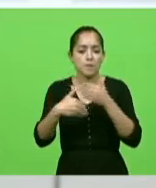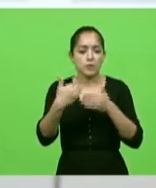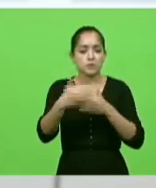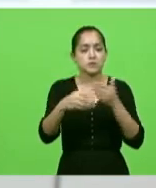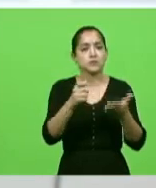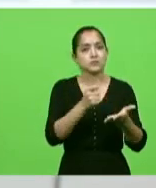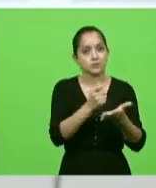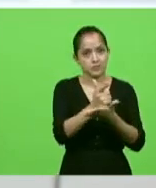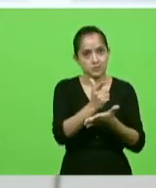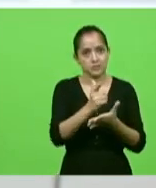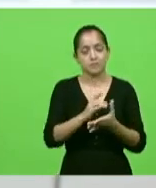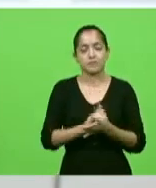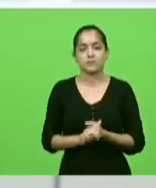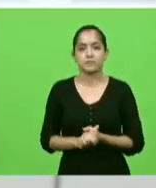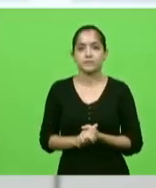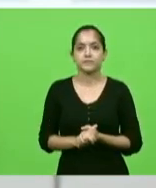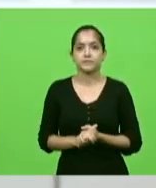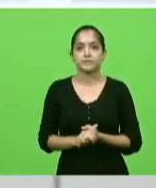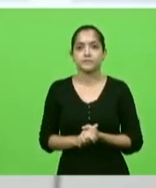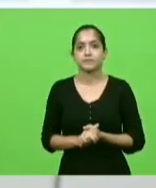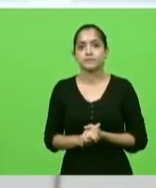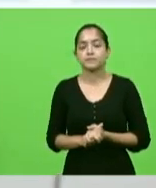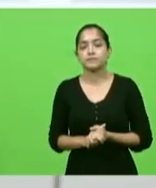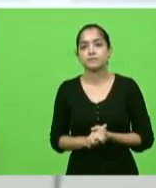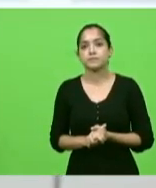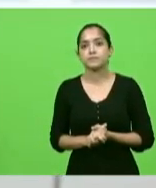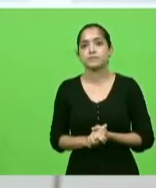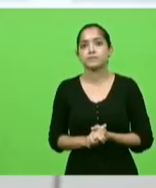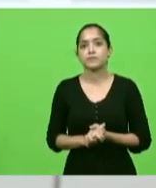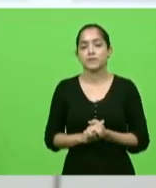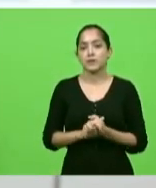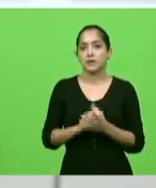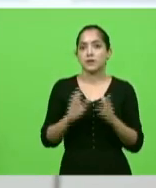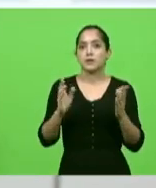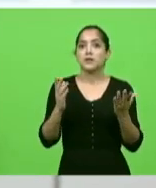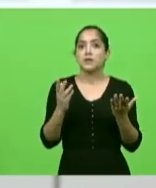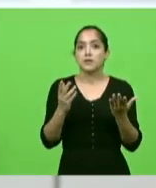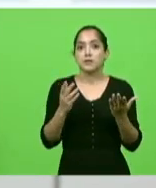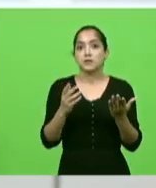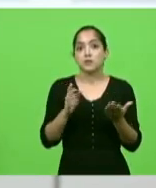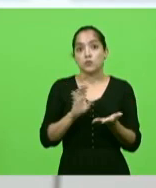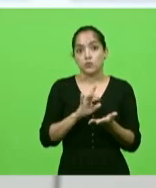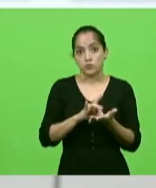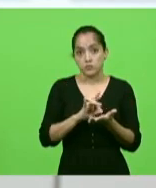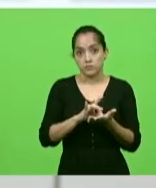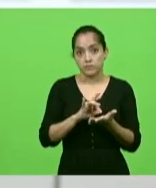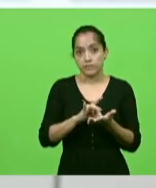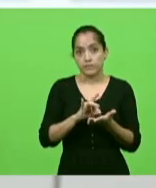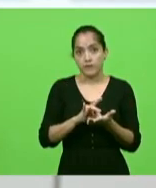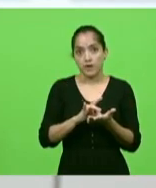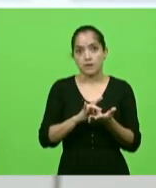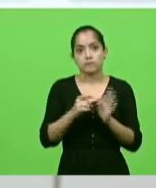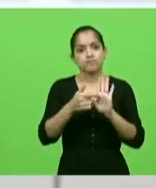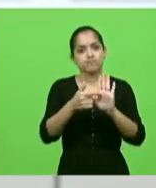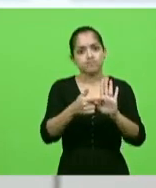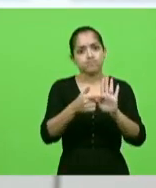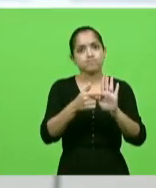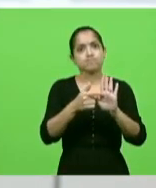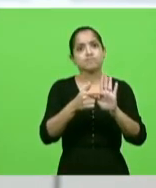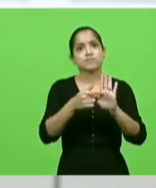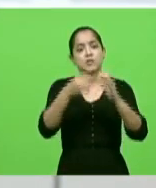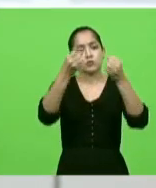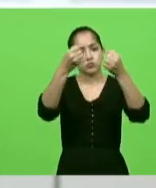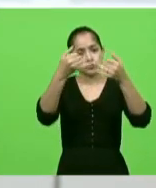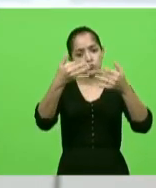compra dos respiradores fantasmas e e eu faço os fatos É verdade estão bem descritos na denúncia